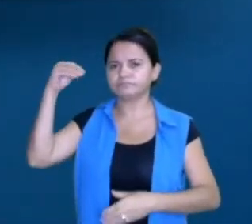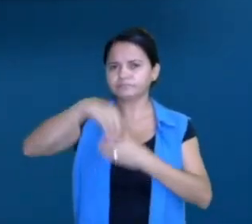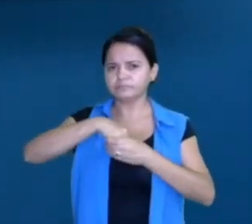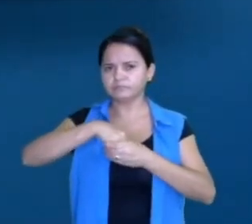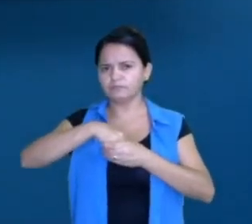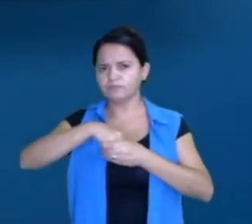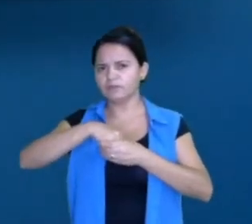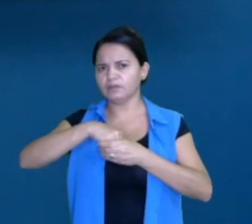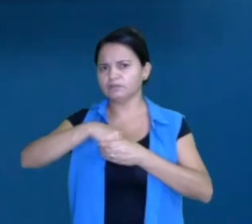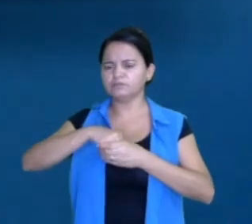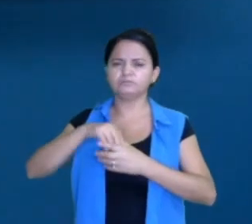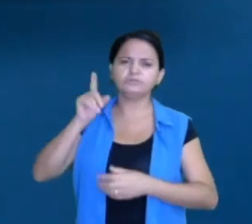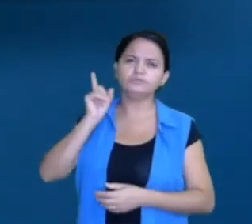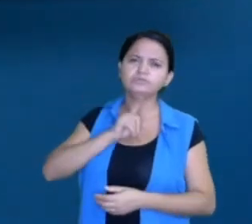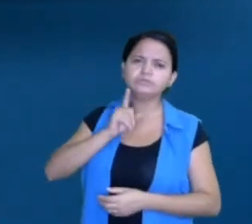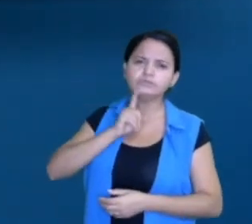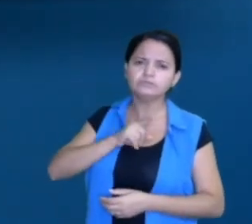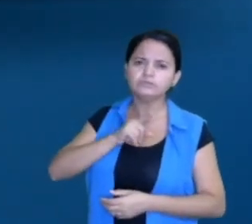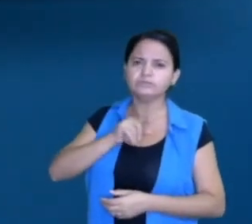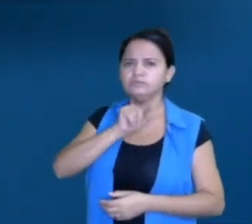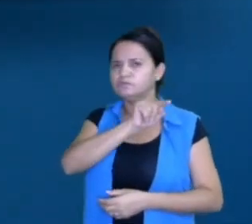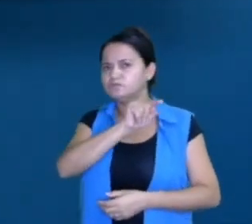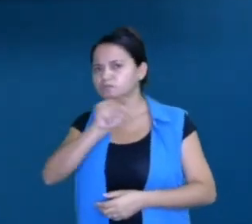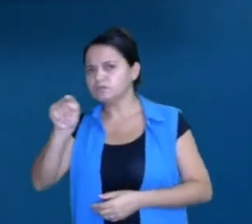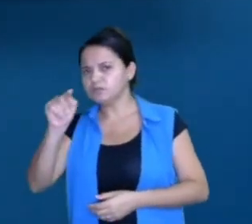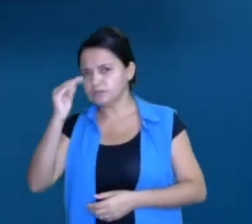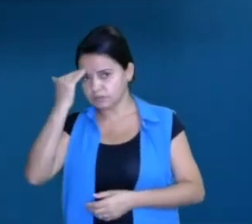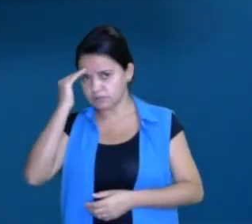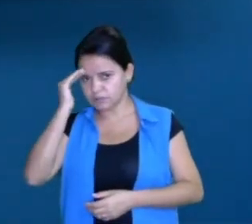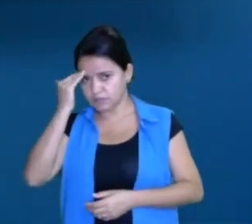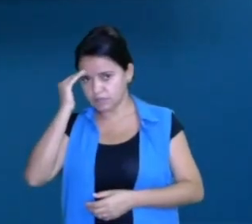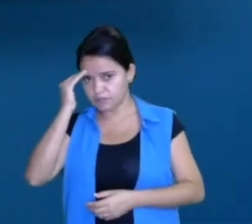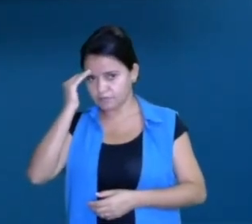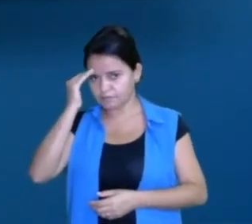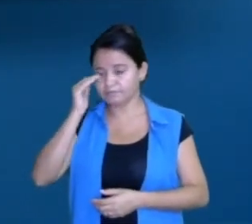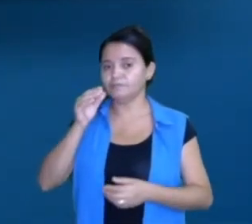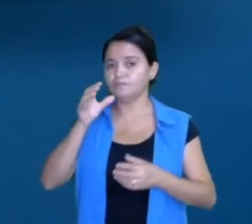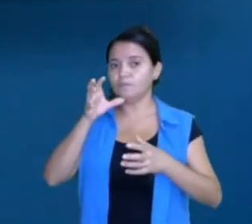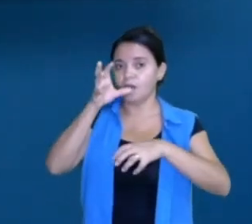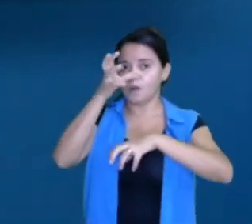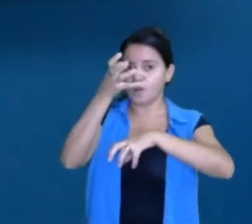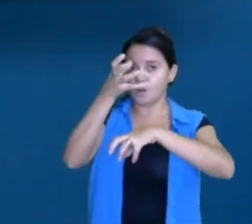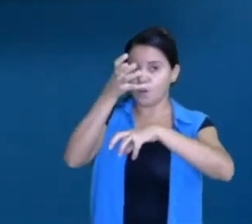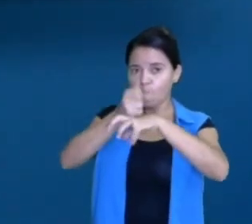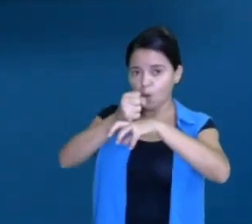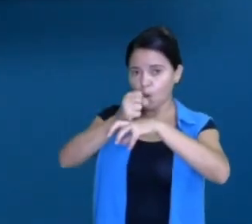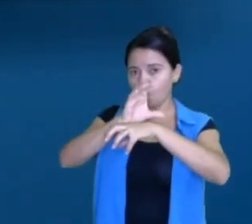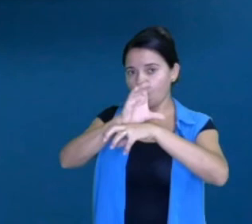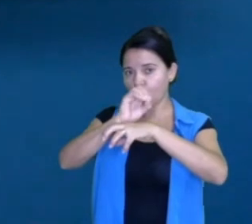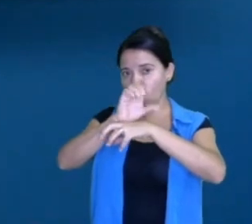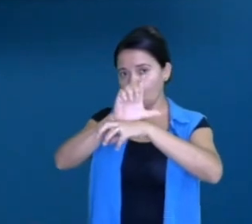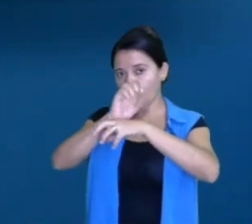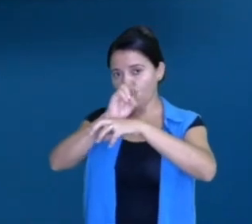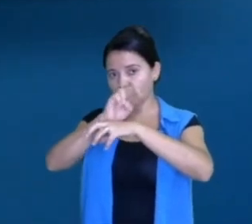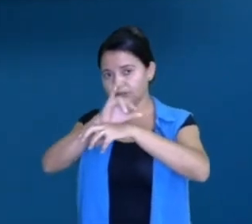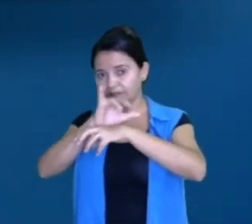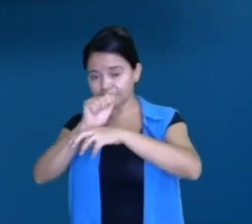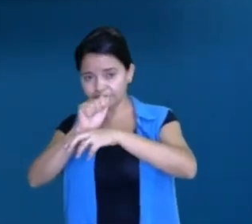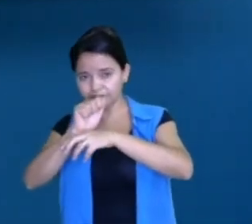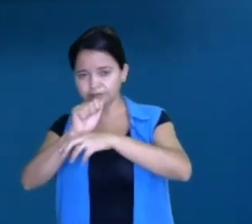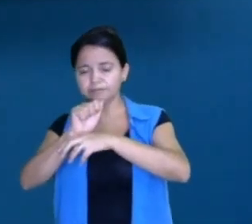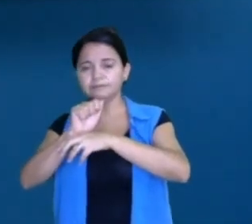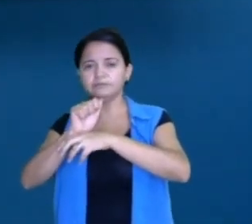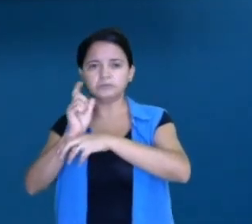entenderam que era uma colônia inglesa que foi bastante pressionado, que conseguiram a